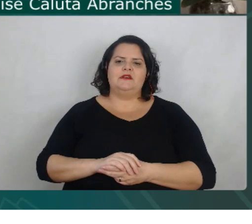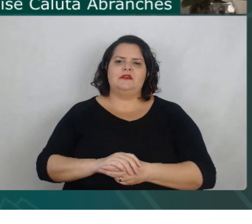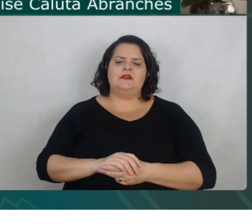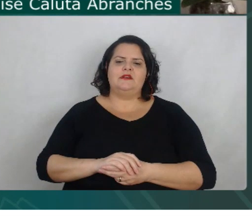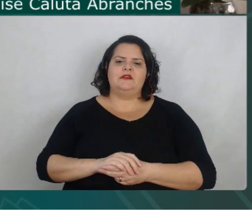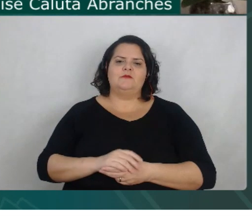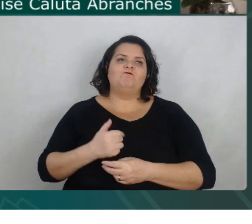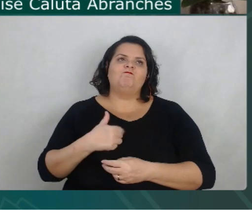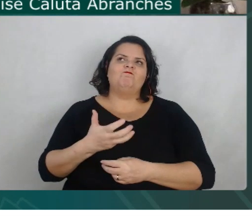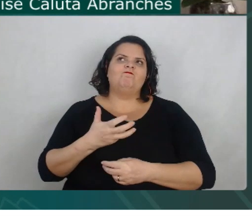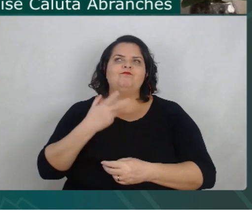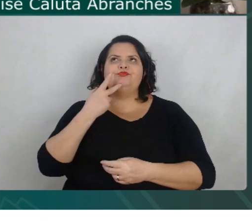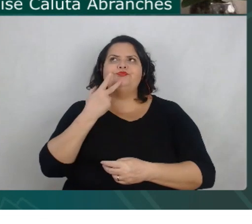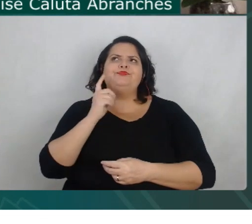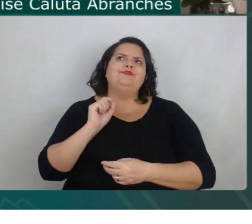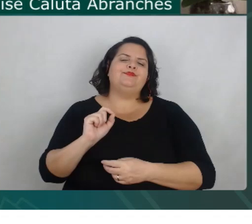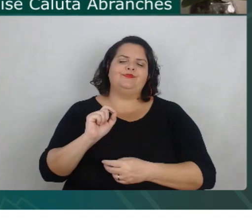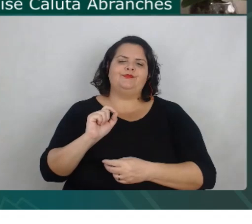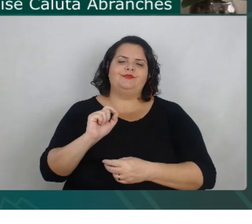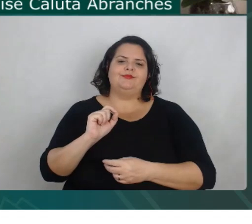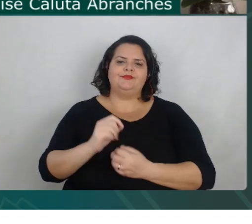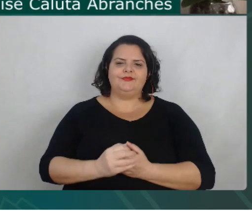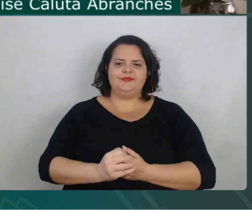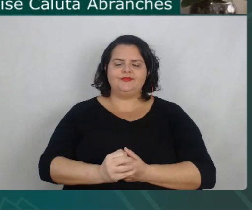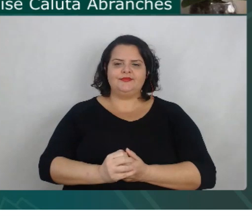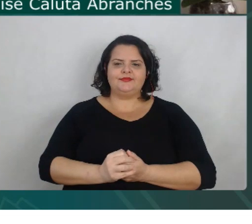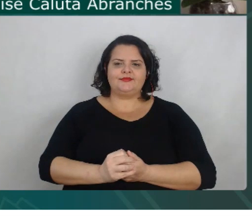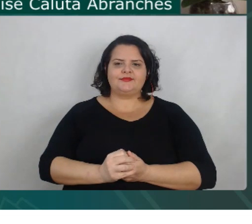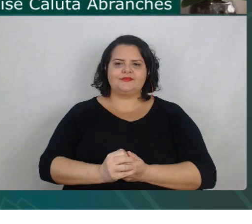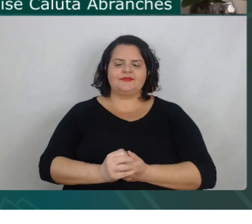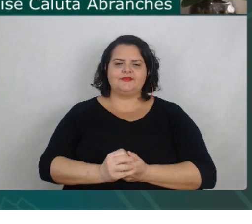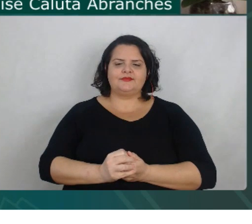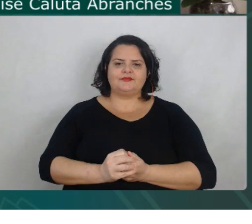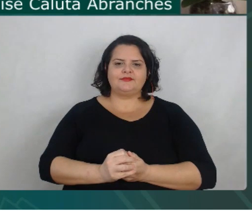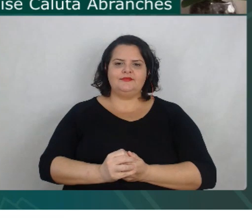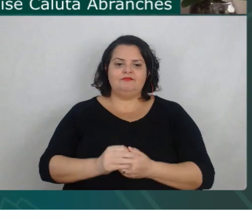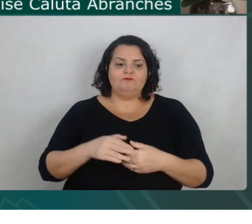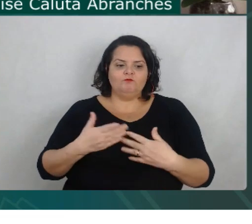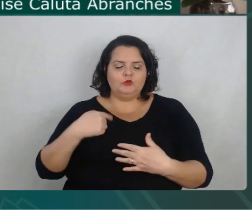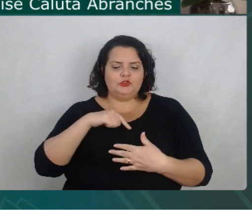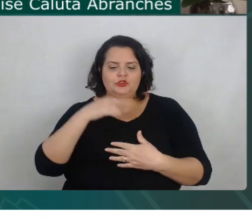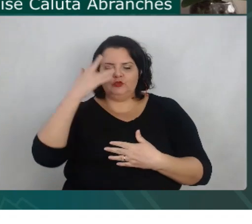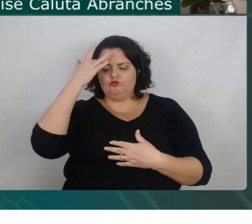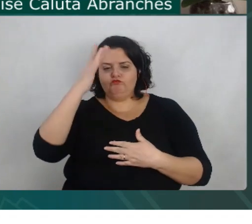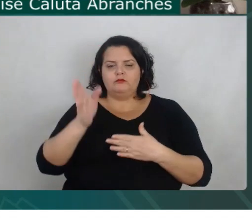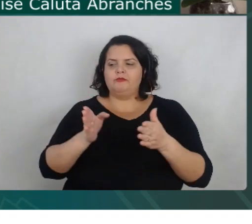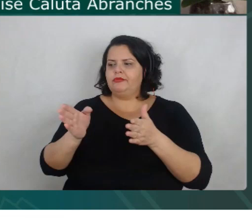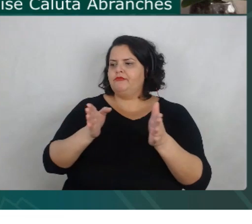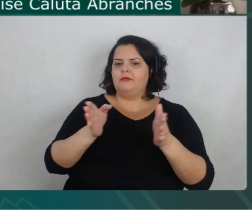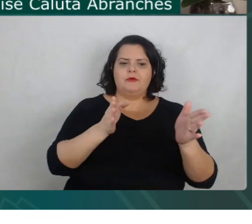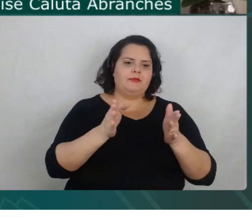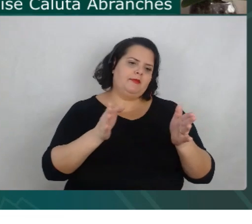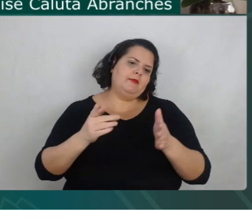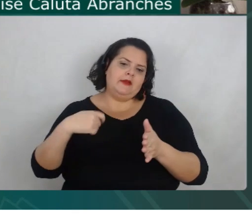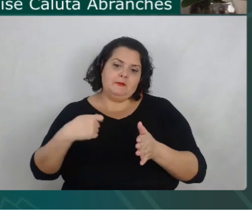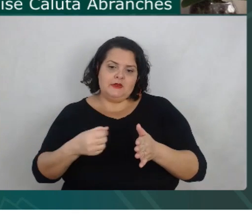verdade, e que eu tenho mostrado um pouco, que quando a gente não tem um caminho, que a gente tem que desenvolver e criar novos